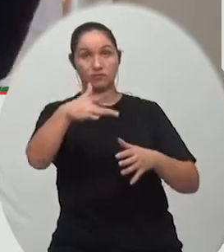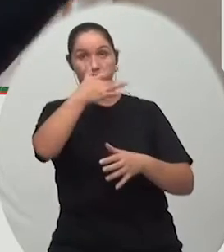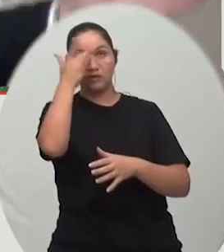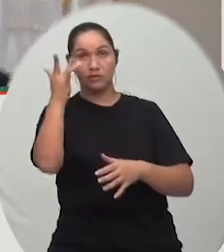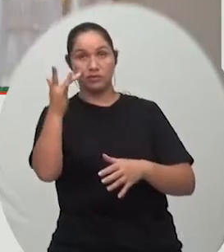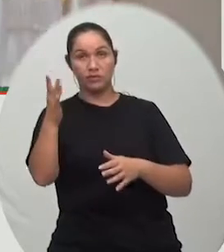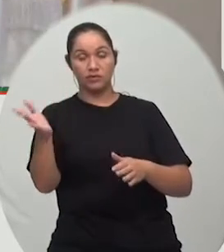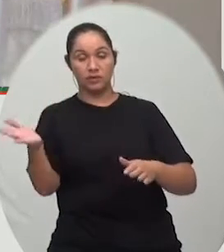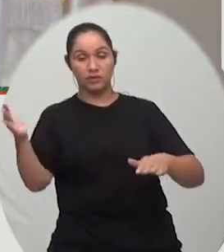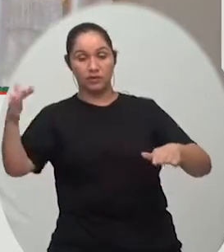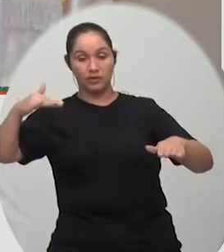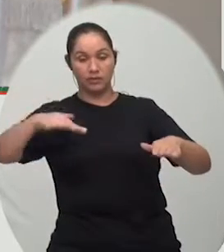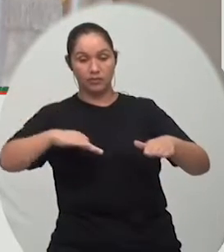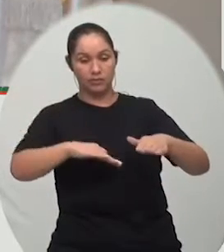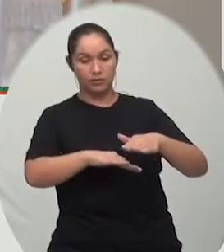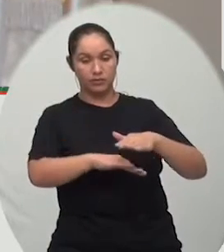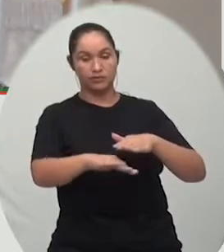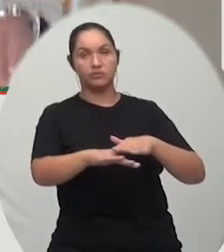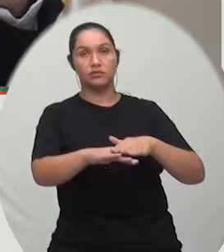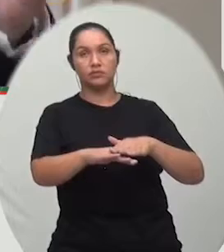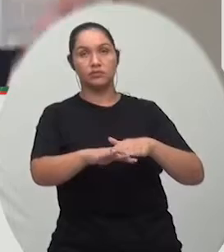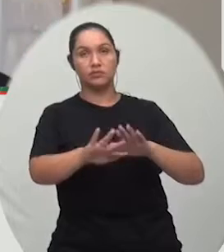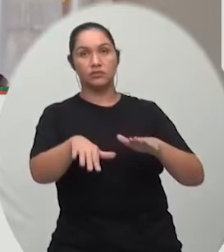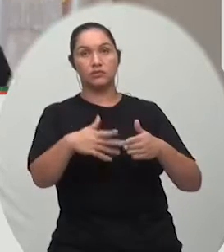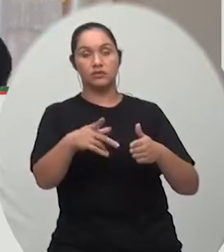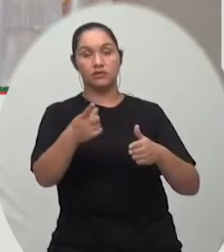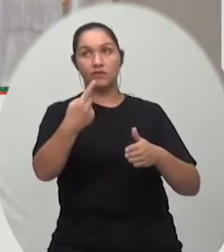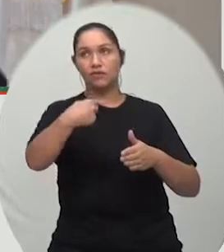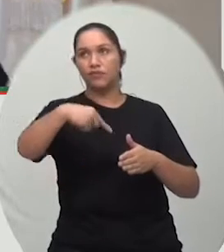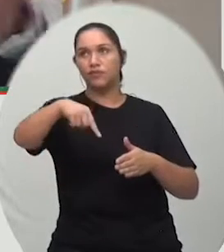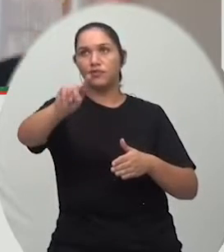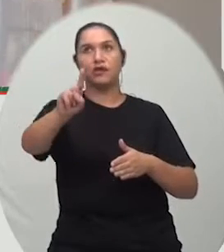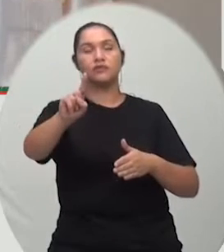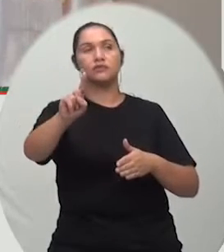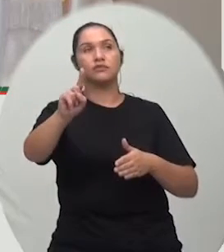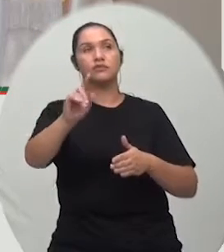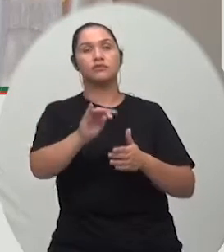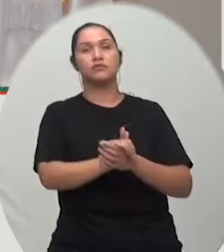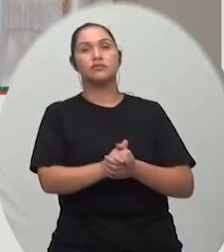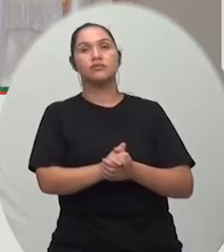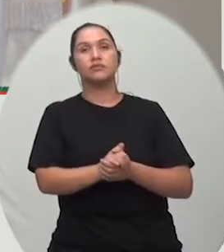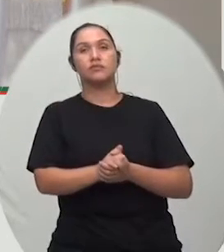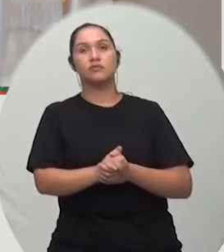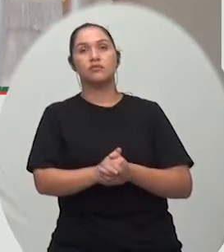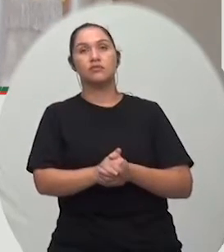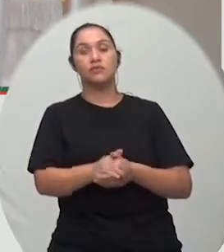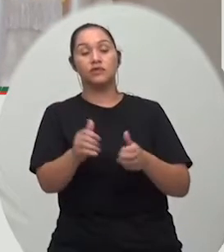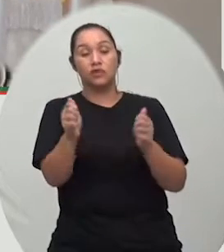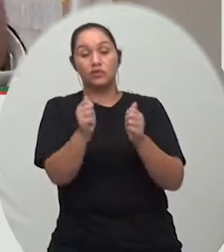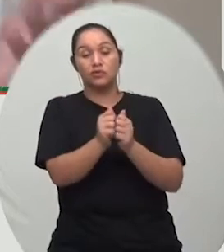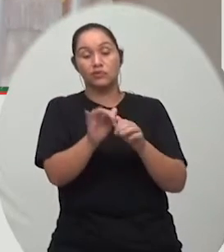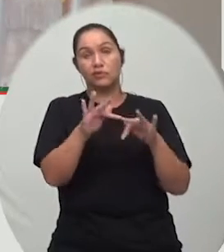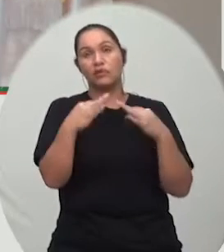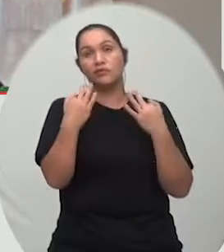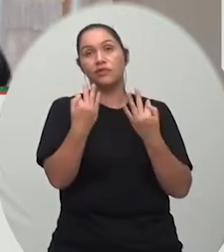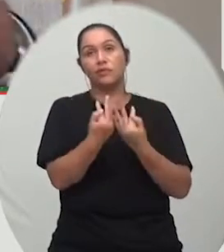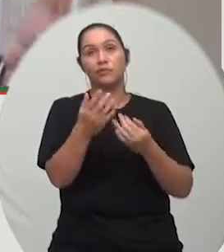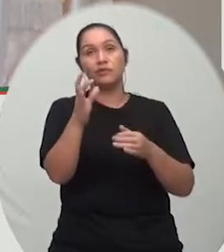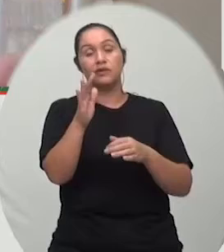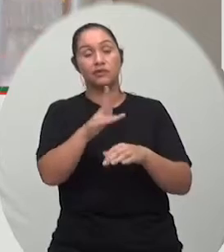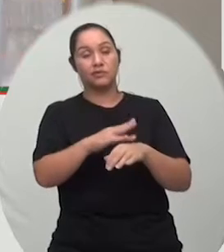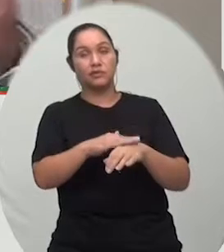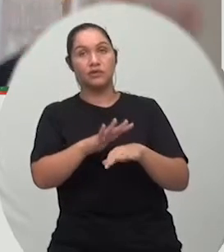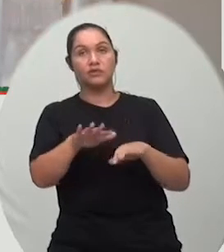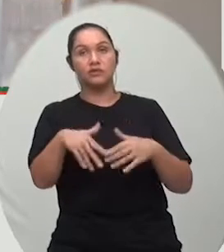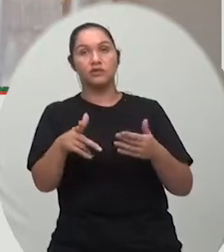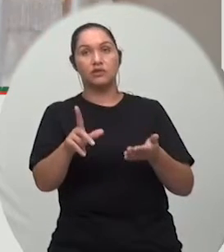muitas vezes vai cuidar de um paciente, fica acompanhando o pai, a mãe, o irmão, e quando ele retorna no outro dia, 9, 10